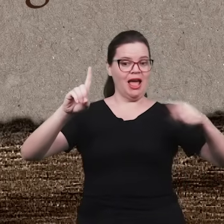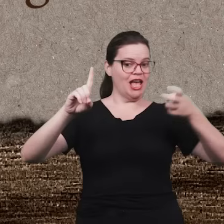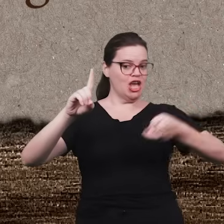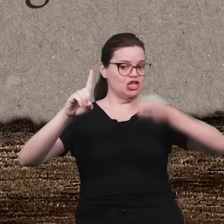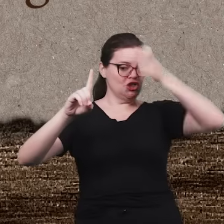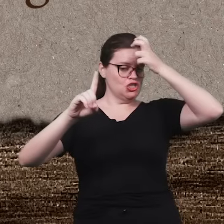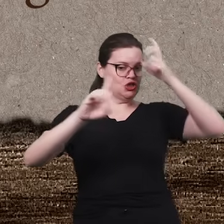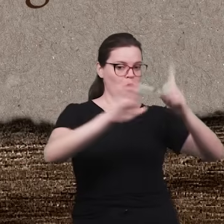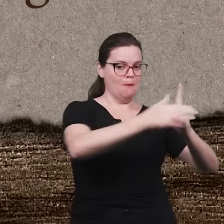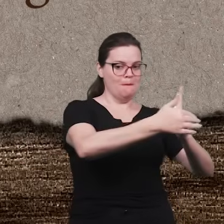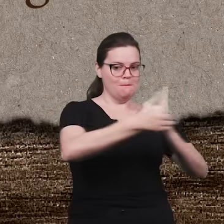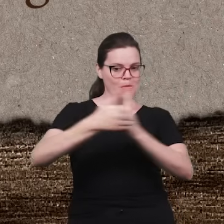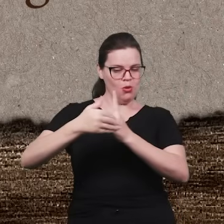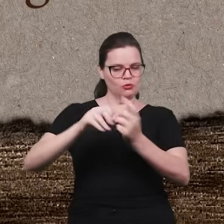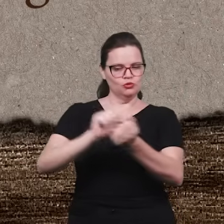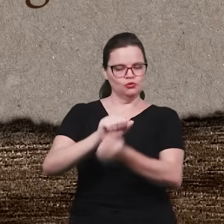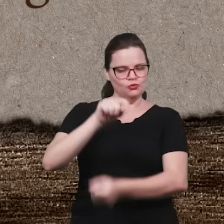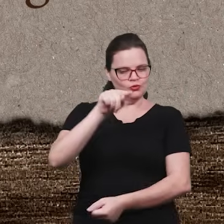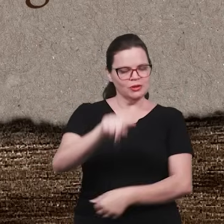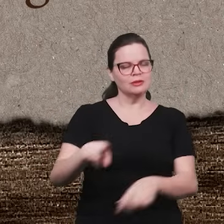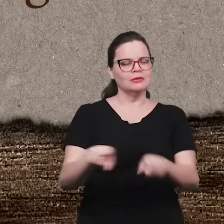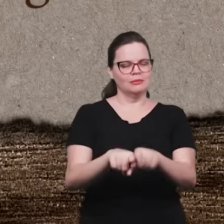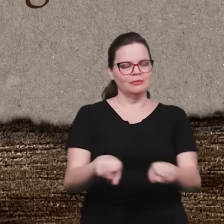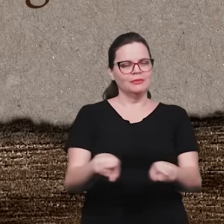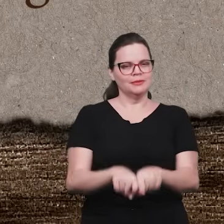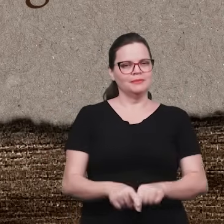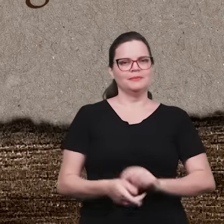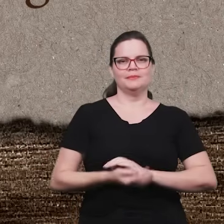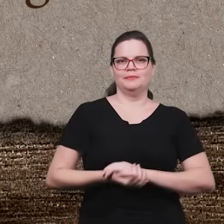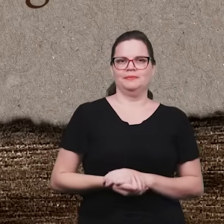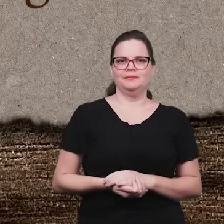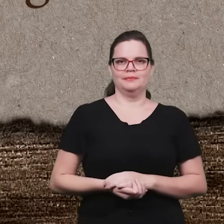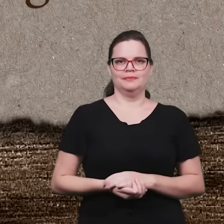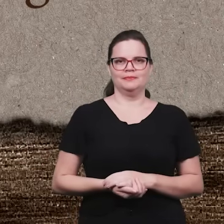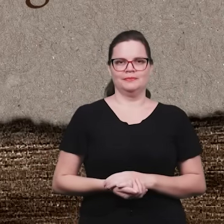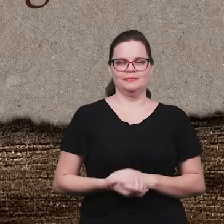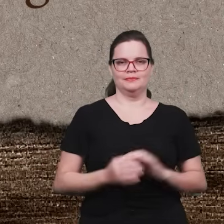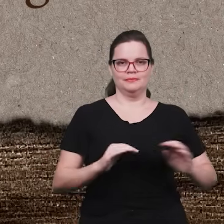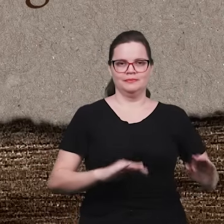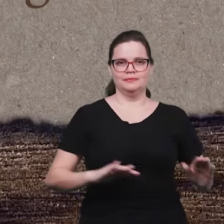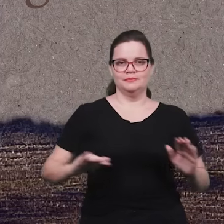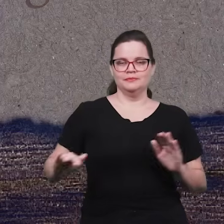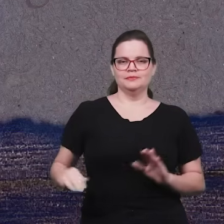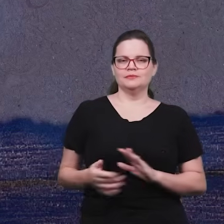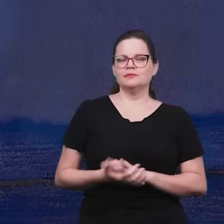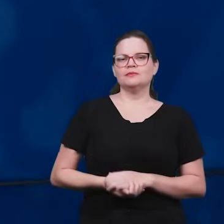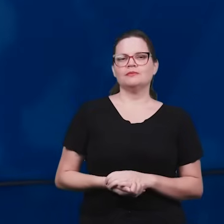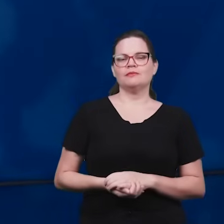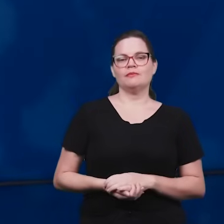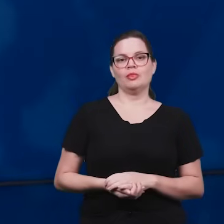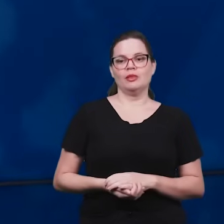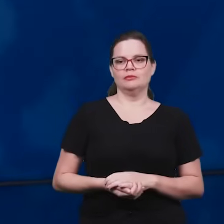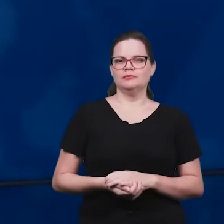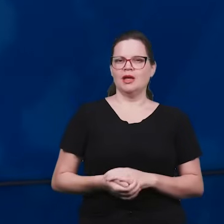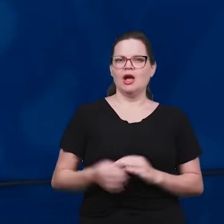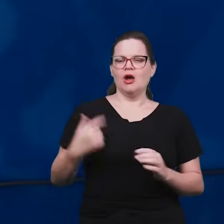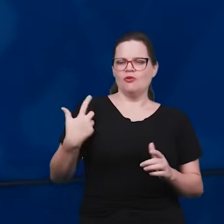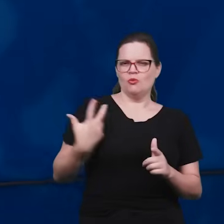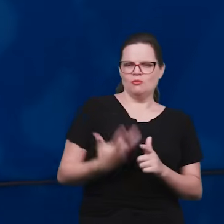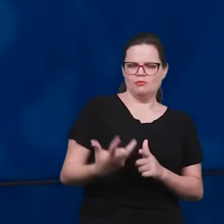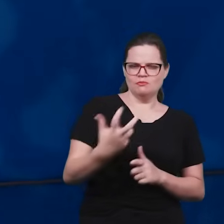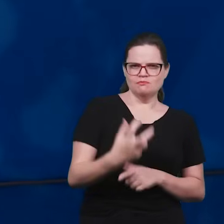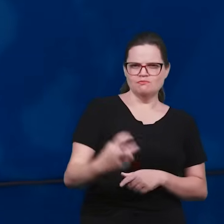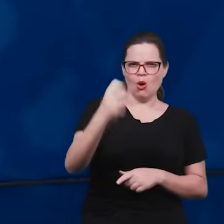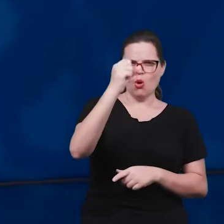do Egito, está contigo. A ligação da Arca da Aliança às vitórias